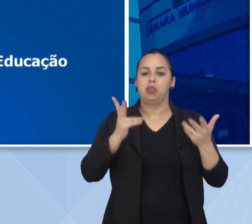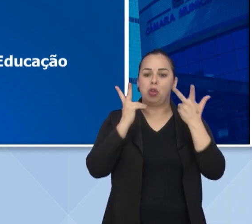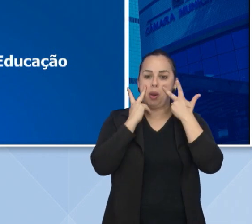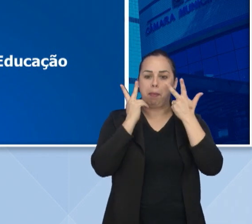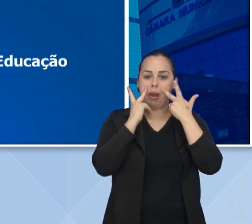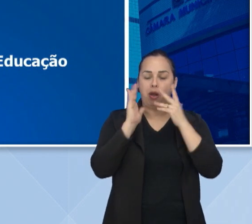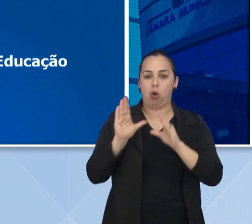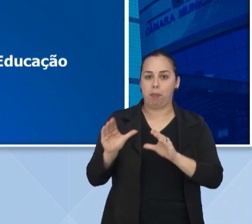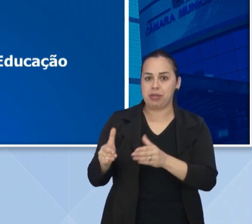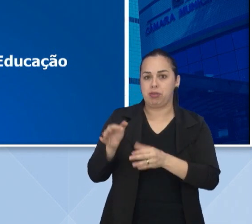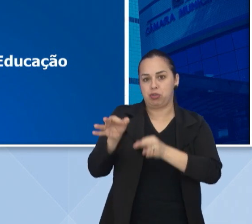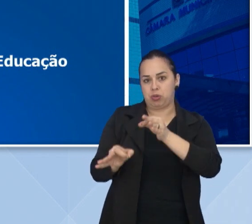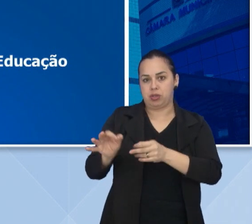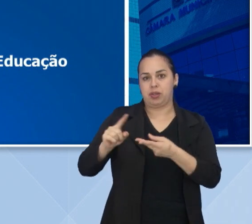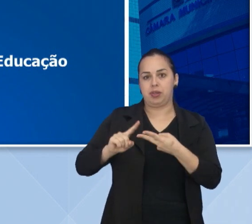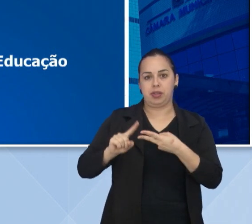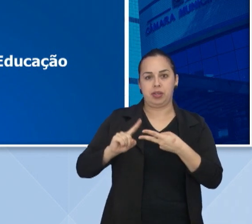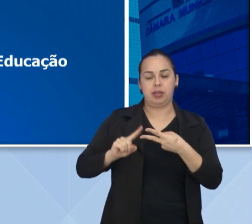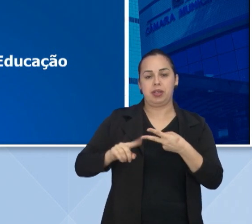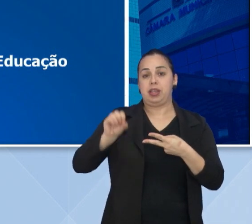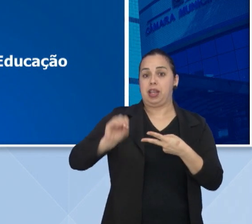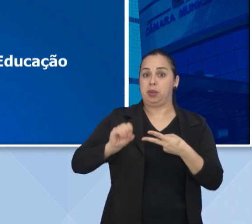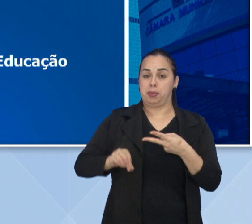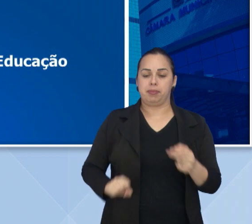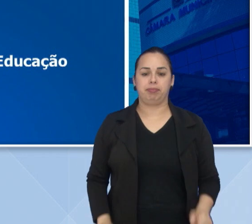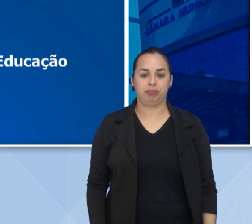de Justiça e Educação.